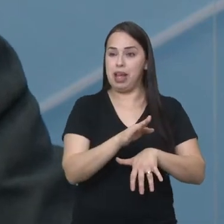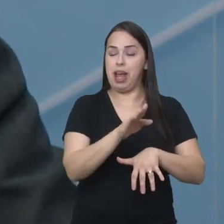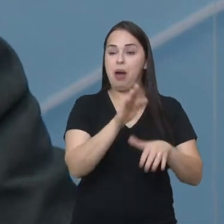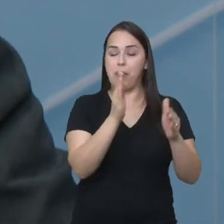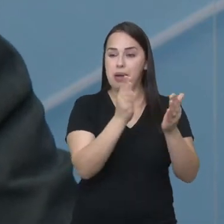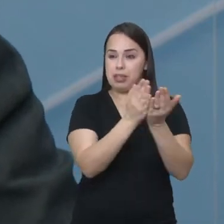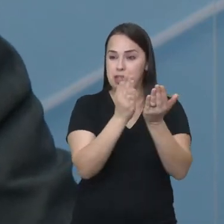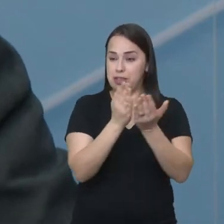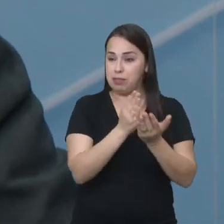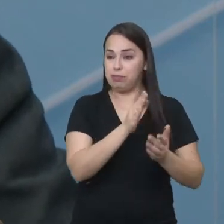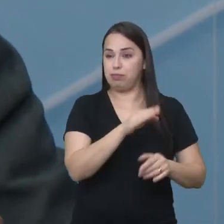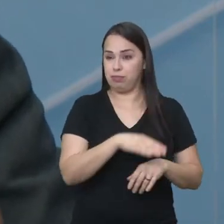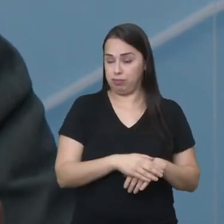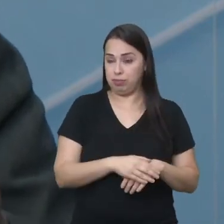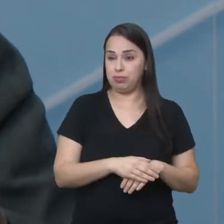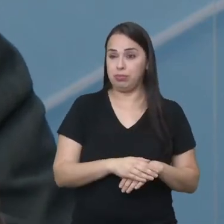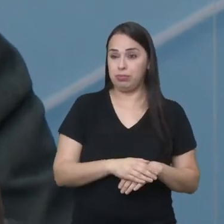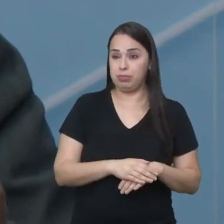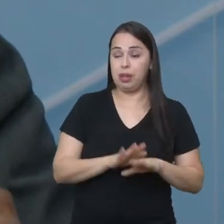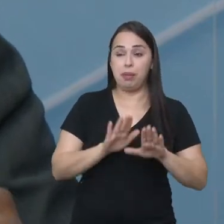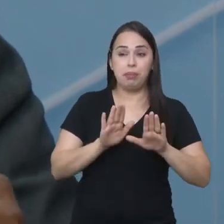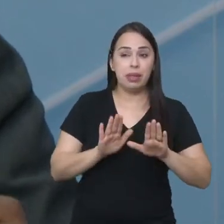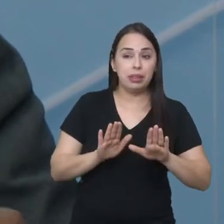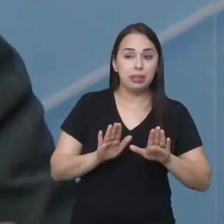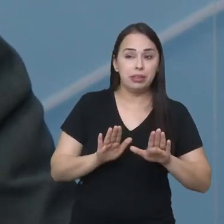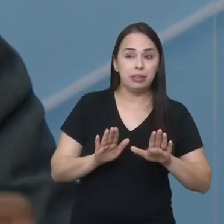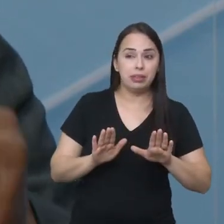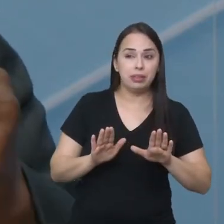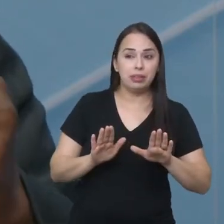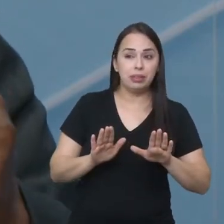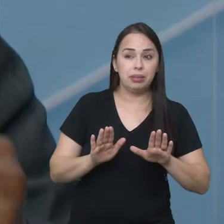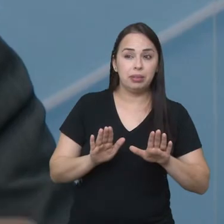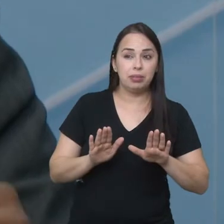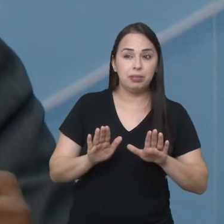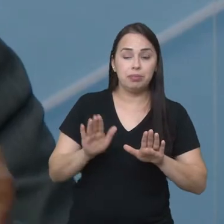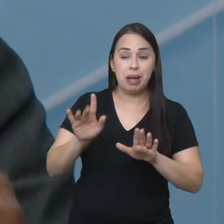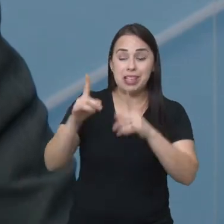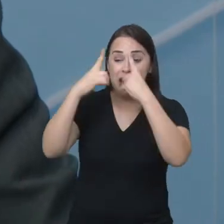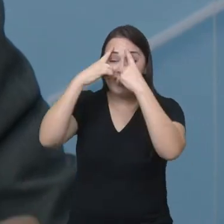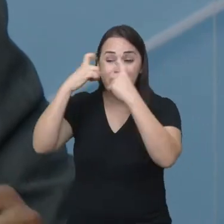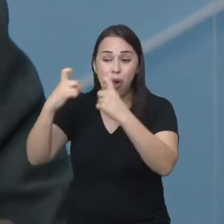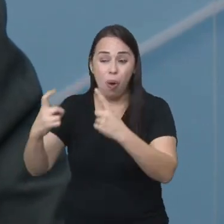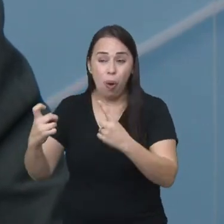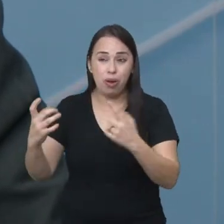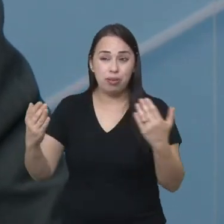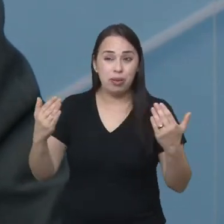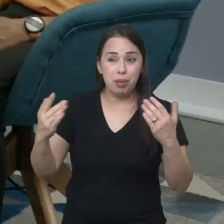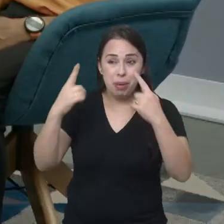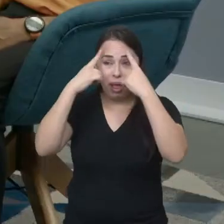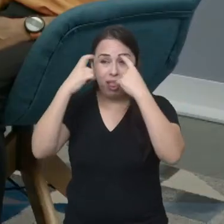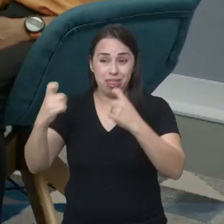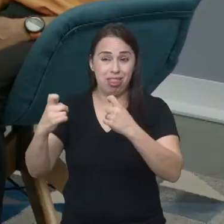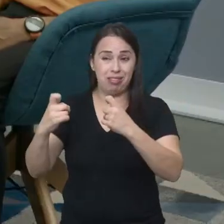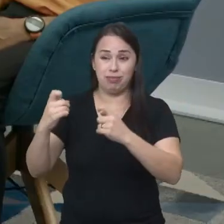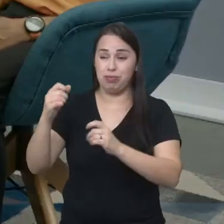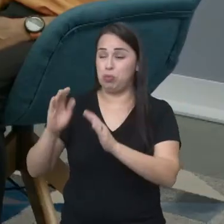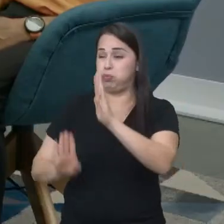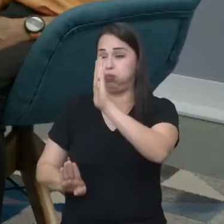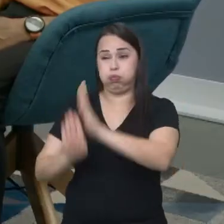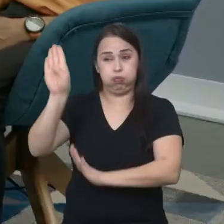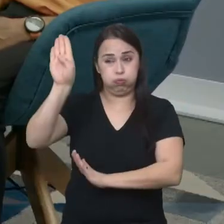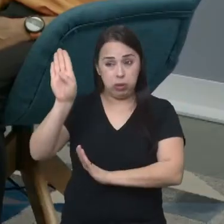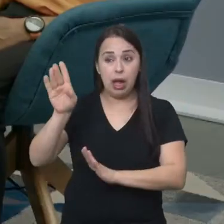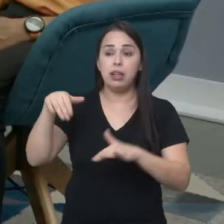país cristão e que temos números de violência muito exacerbados, muito alto, né? Então a gente precisa